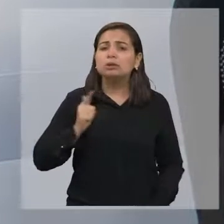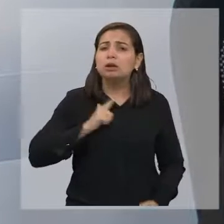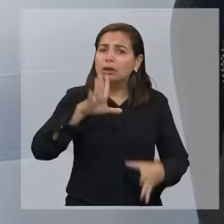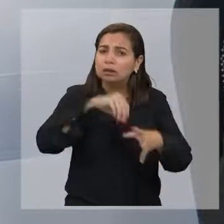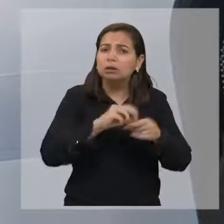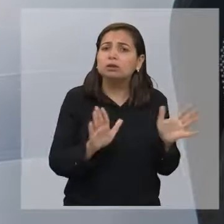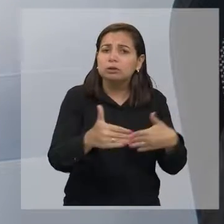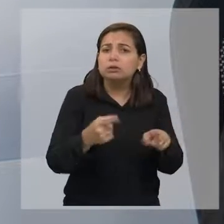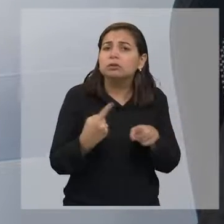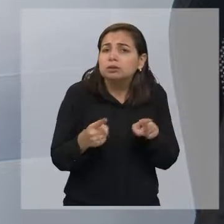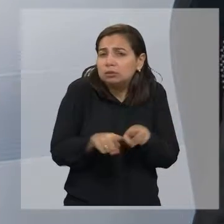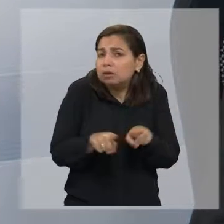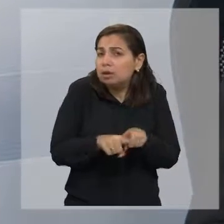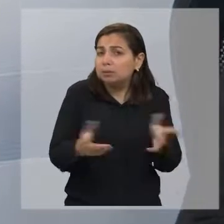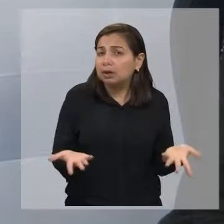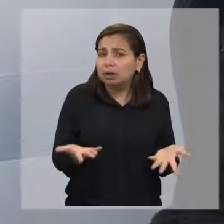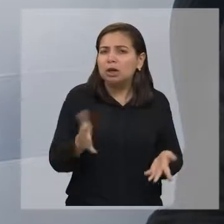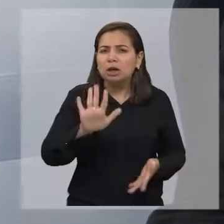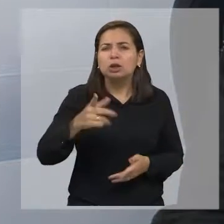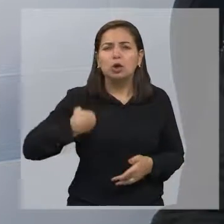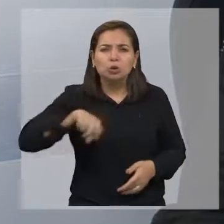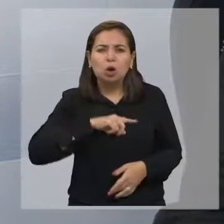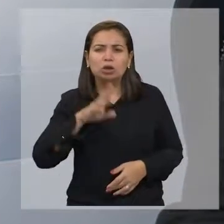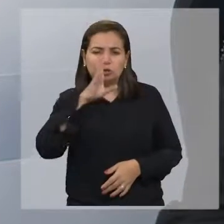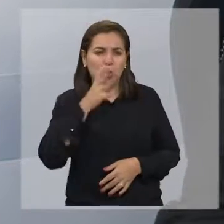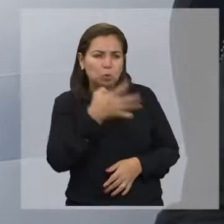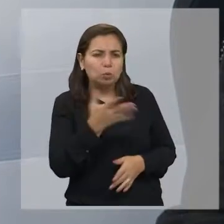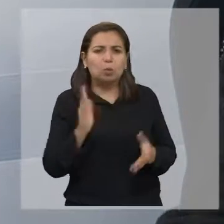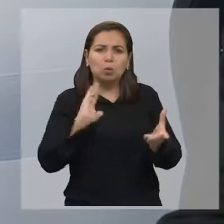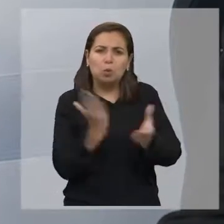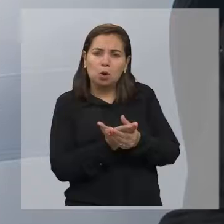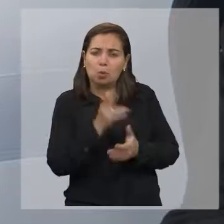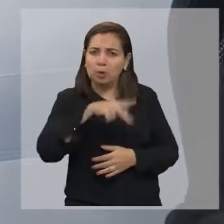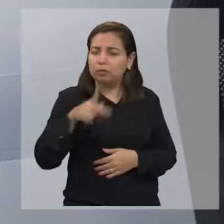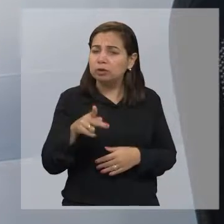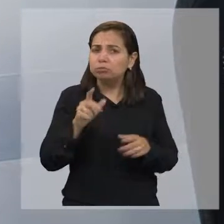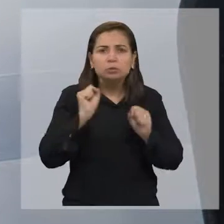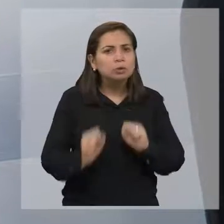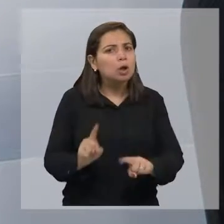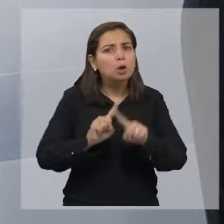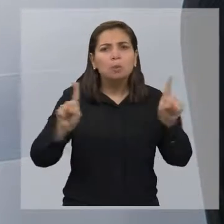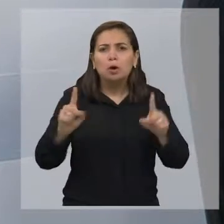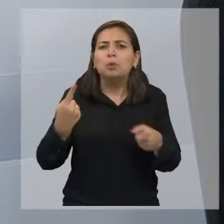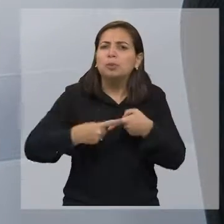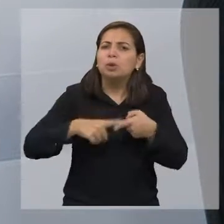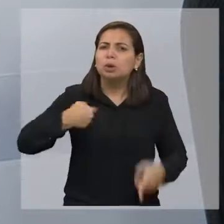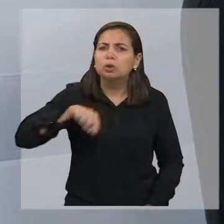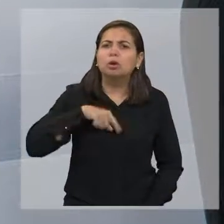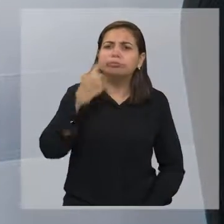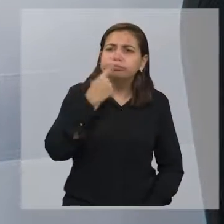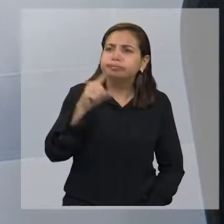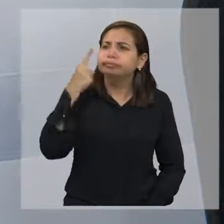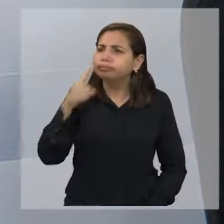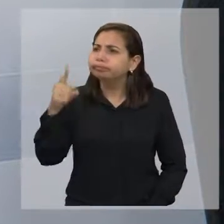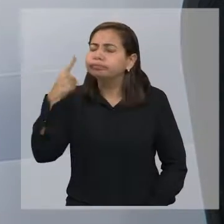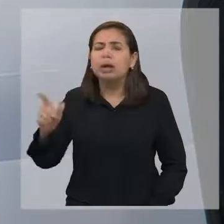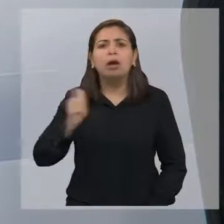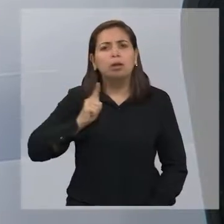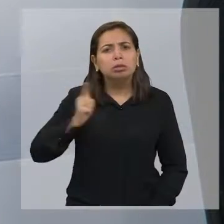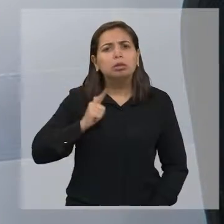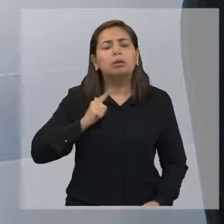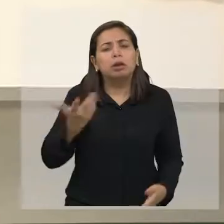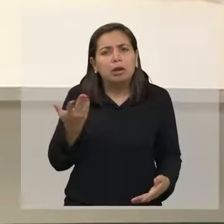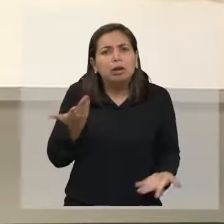expressão. Então a gente não pode penalizar os professores. Infelizmente é isso que a gente tem assistido ultimamente aí no Estado brasileiro. É